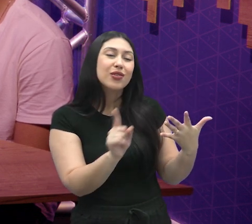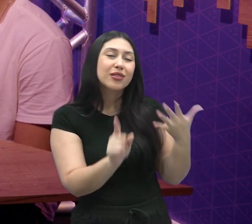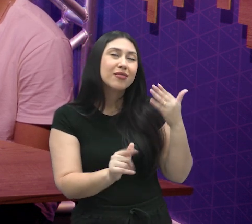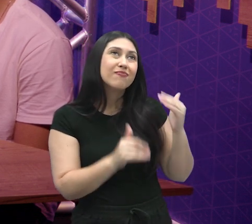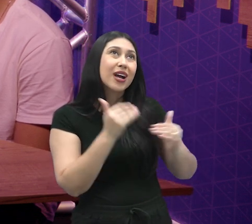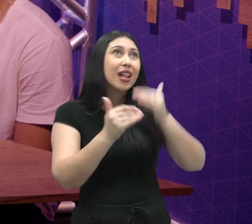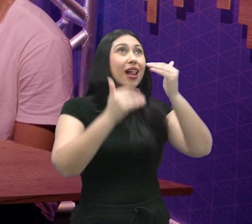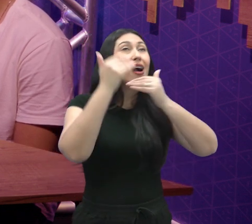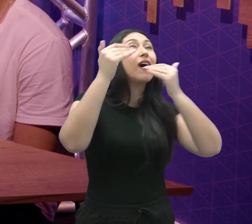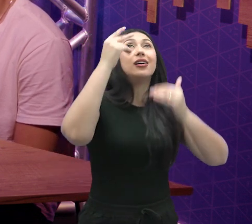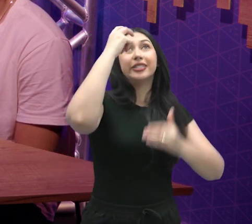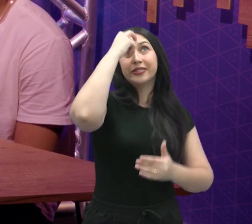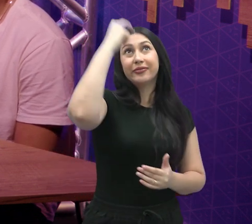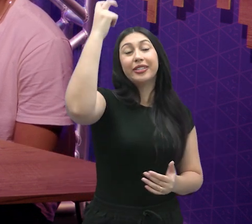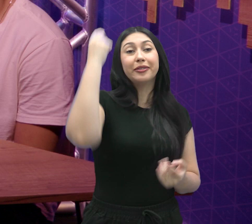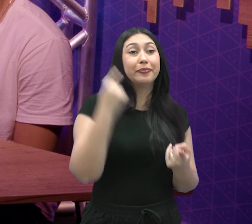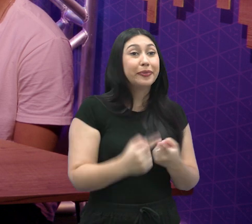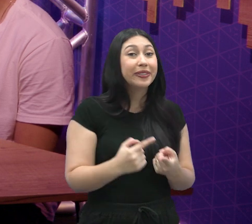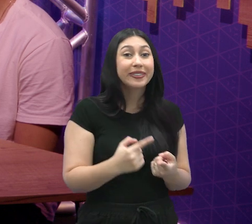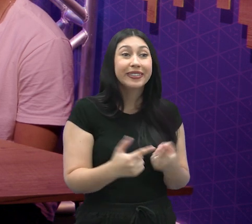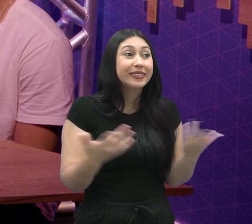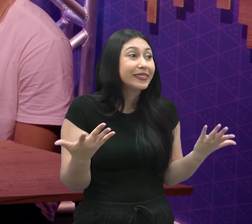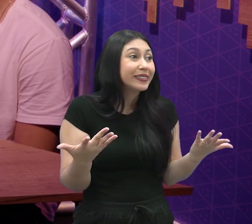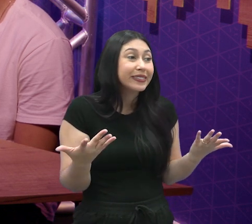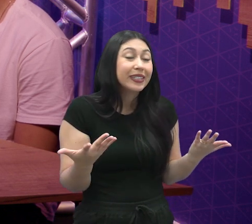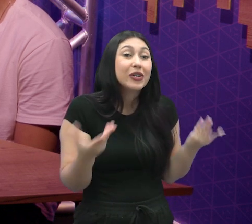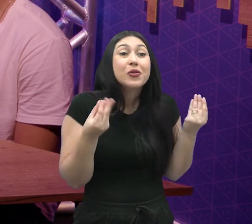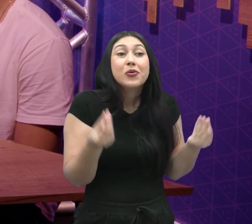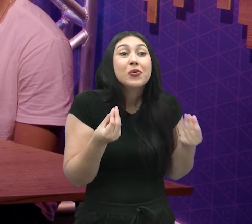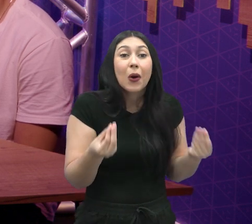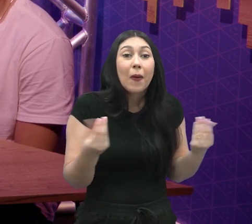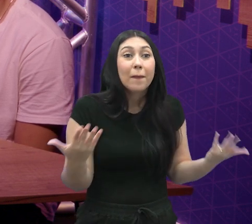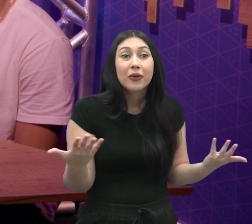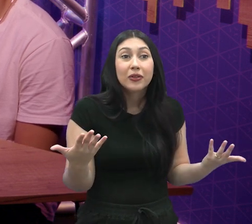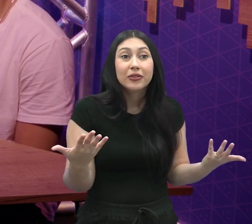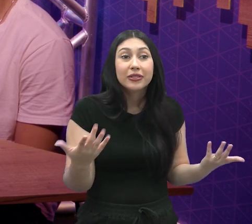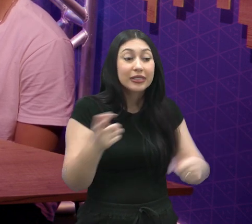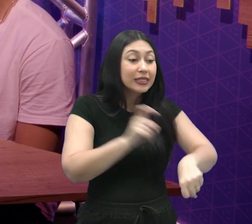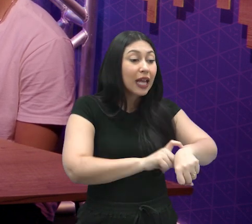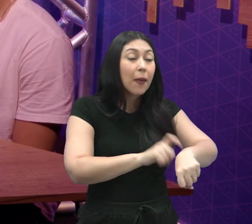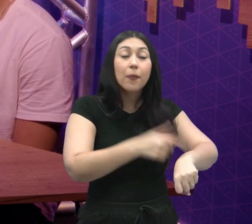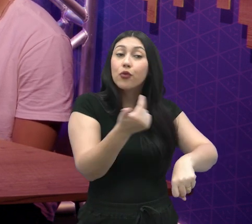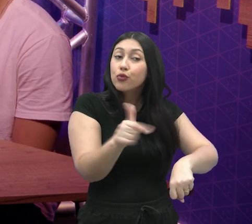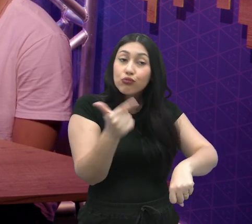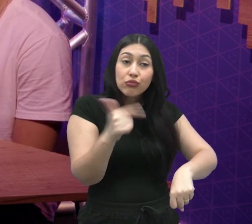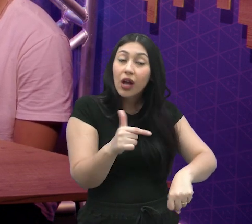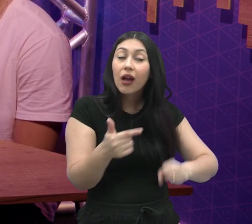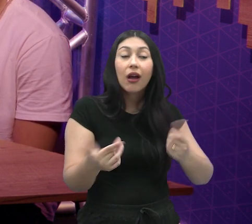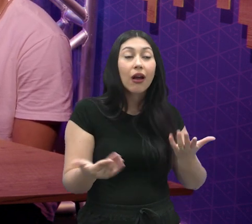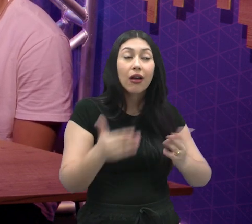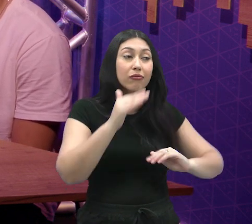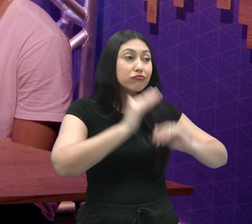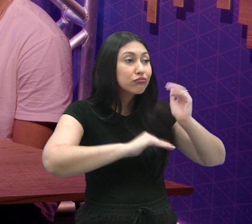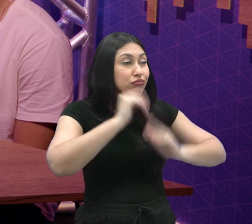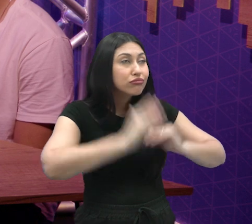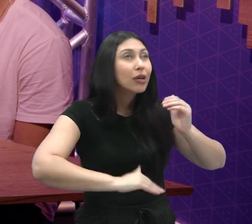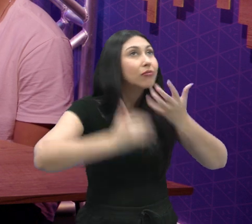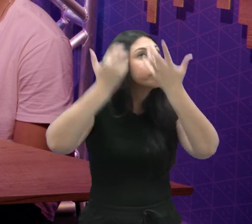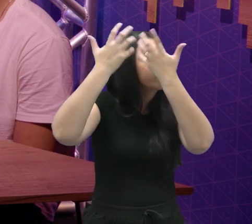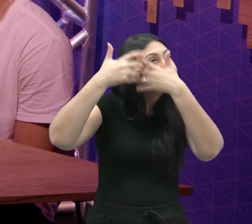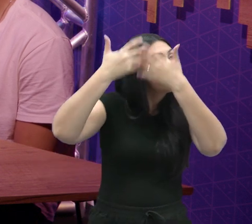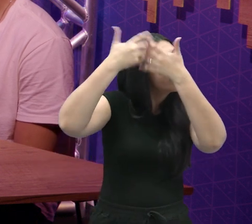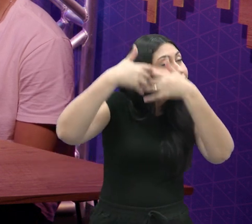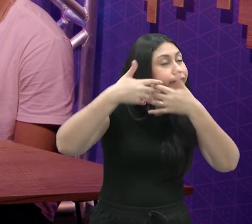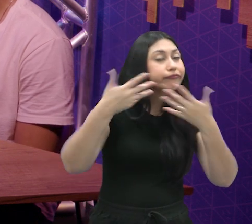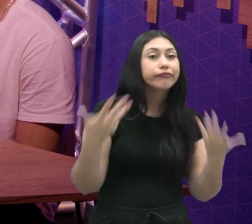conseguir desenvolver uma inteligência porque elas não têm isso que a gente teve, que era o tempo do ócio, o tempo para parar,